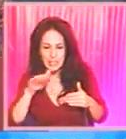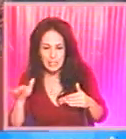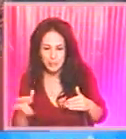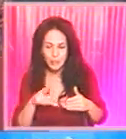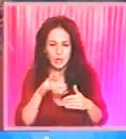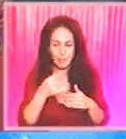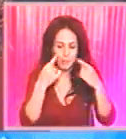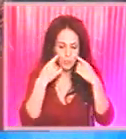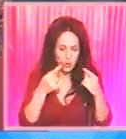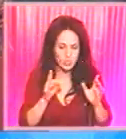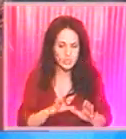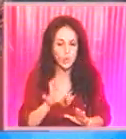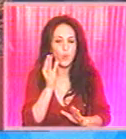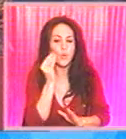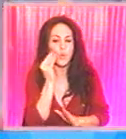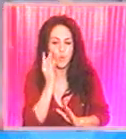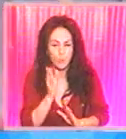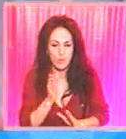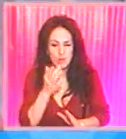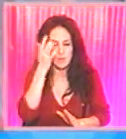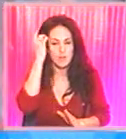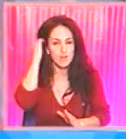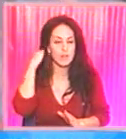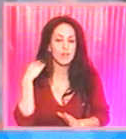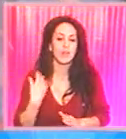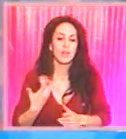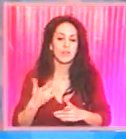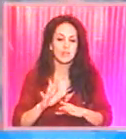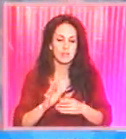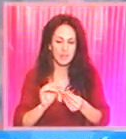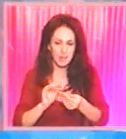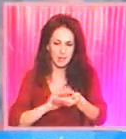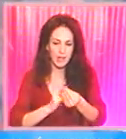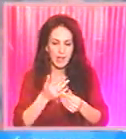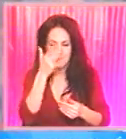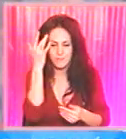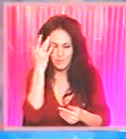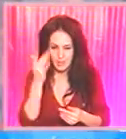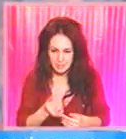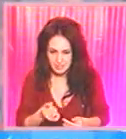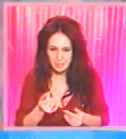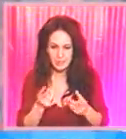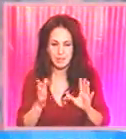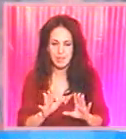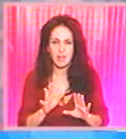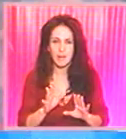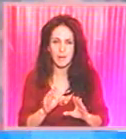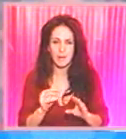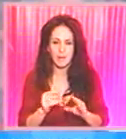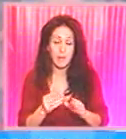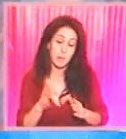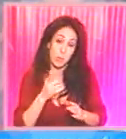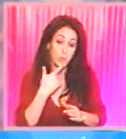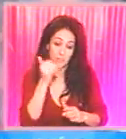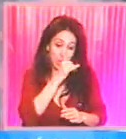filmes, em que mostra que realmente, através dos nossos dados fisiológicos, é mais fácil de não haver